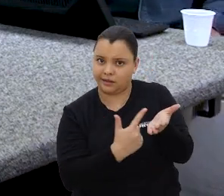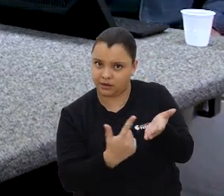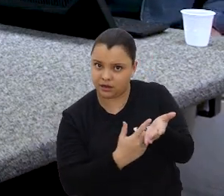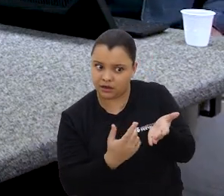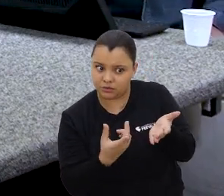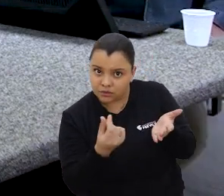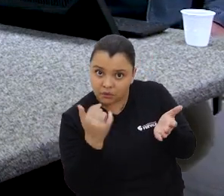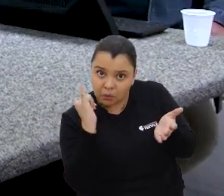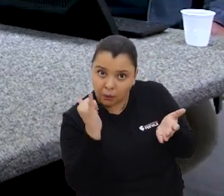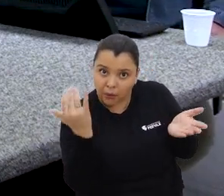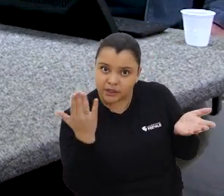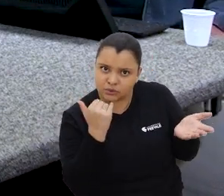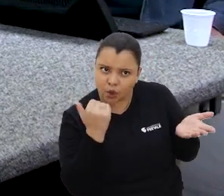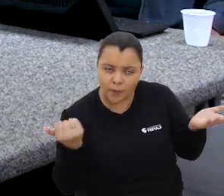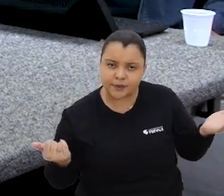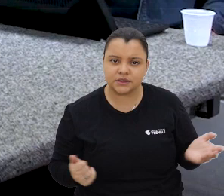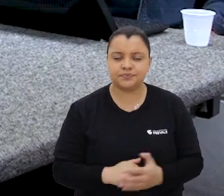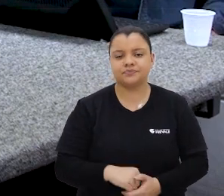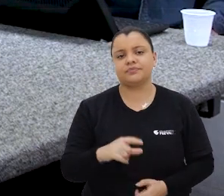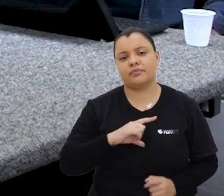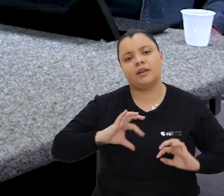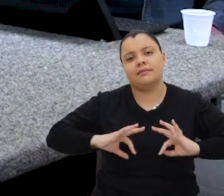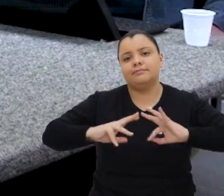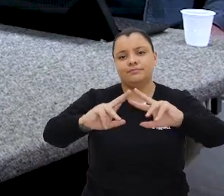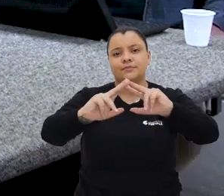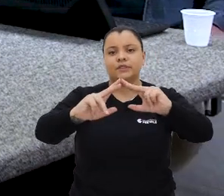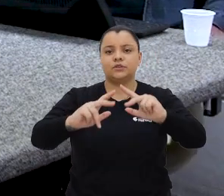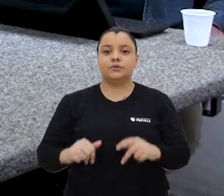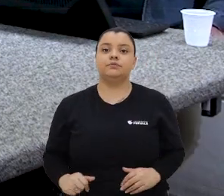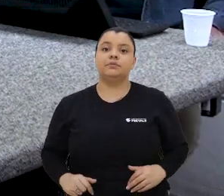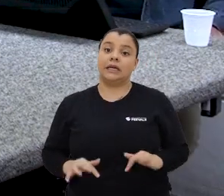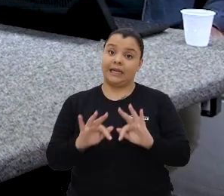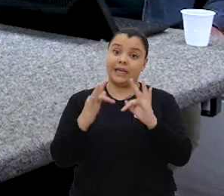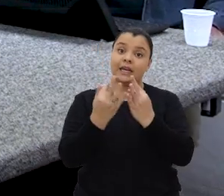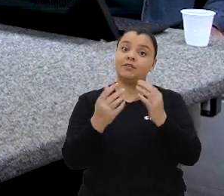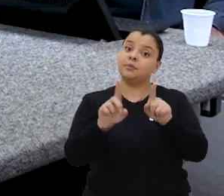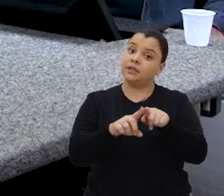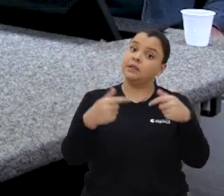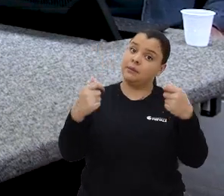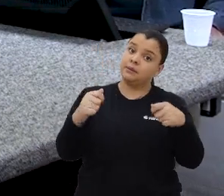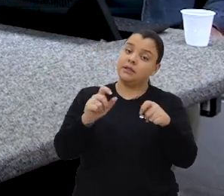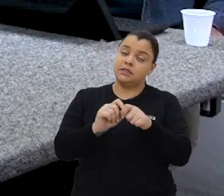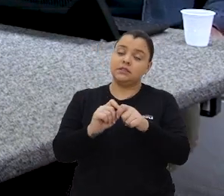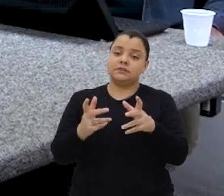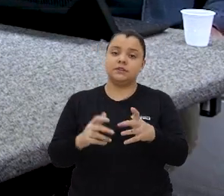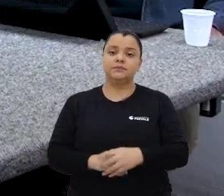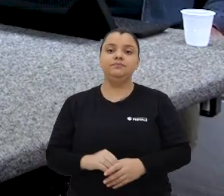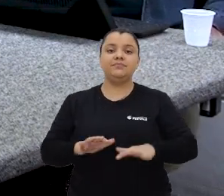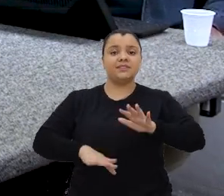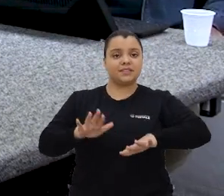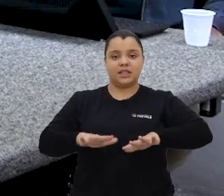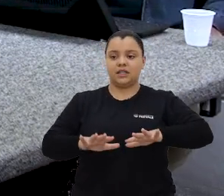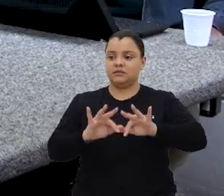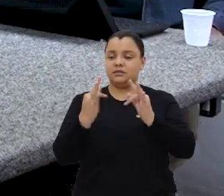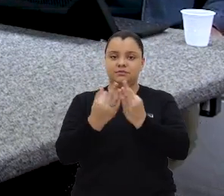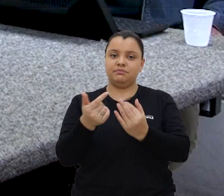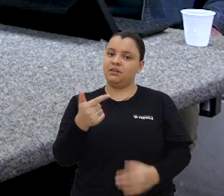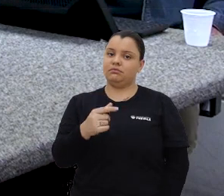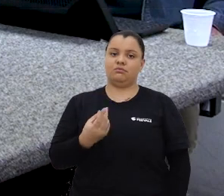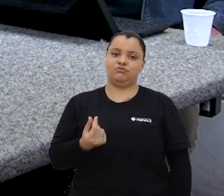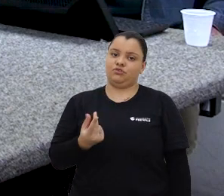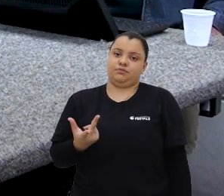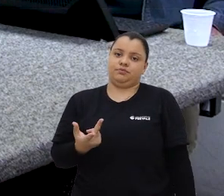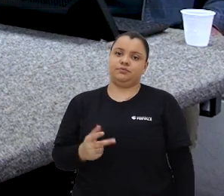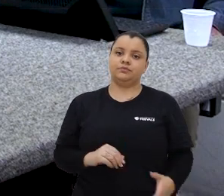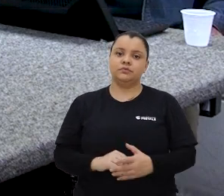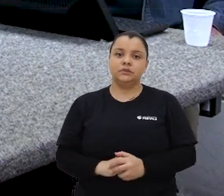passagem, tem alimentação. Então tem todo um esforço que a família também tem que disponibilizar e muitas vezes ela não tem um recurso